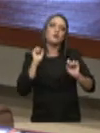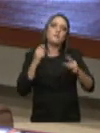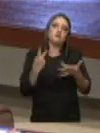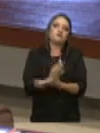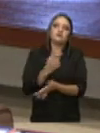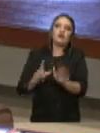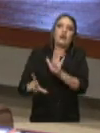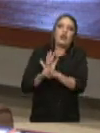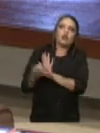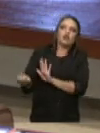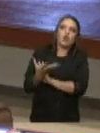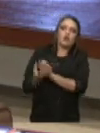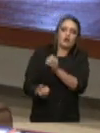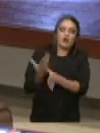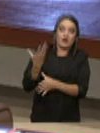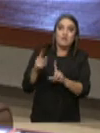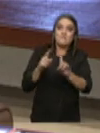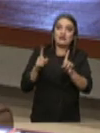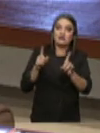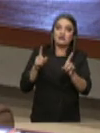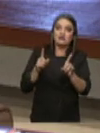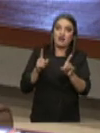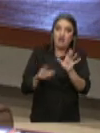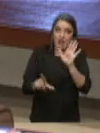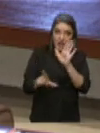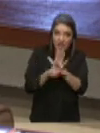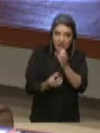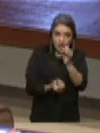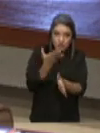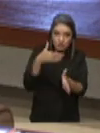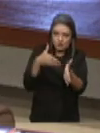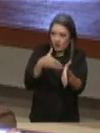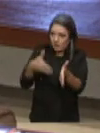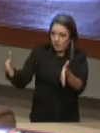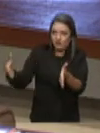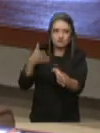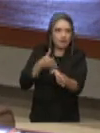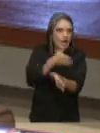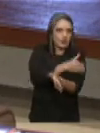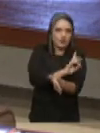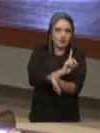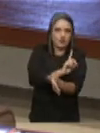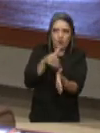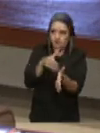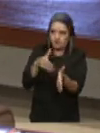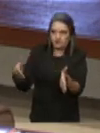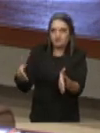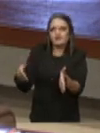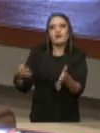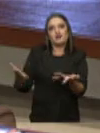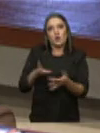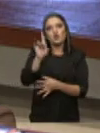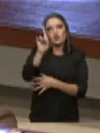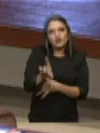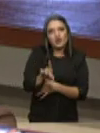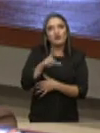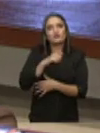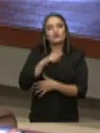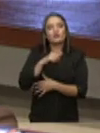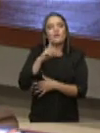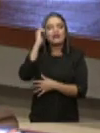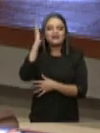criar, mas é dali para frente. Quer dizer, o direito brasileiro é tão preocupado com os efeitos retroperantes que a lei não